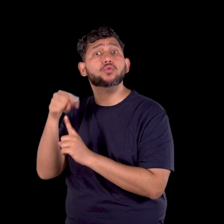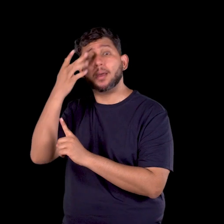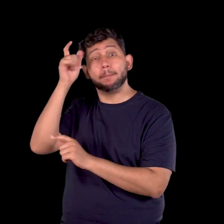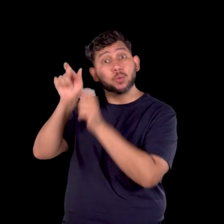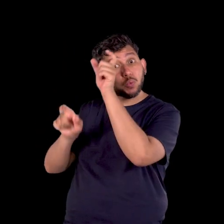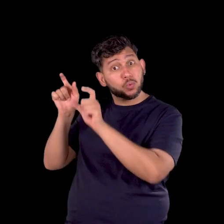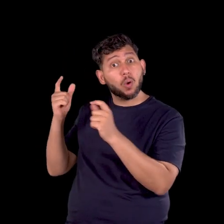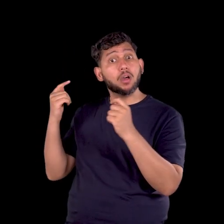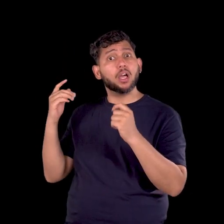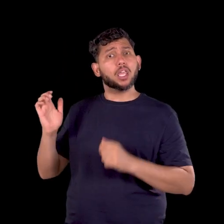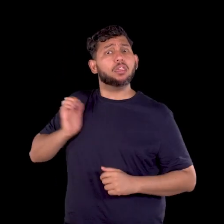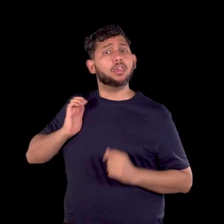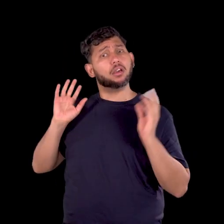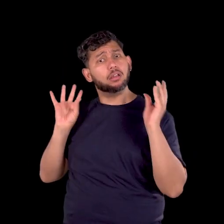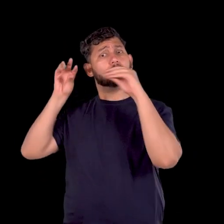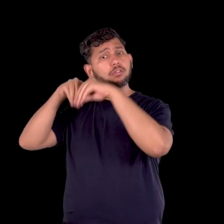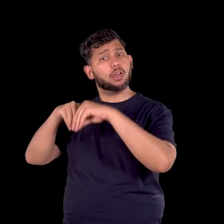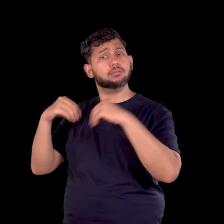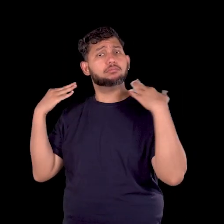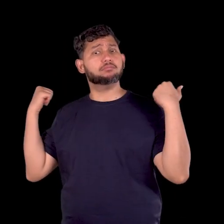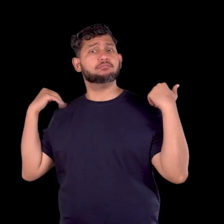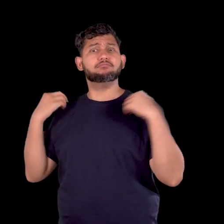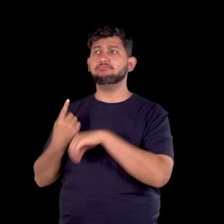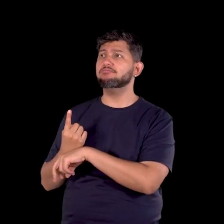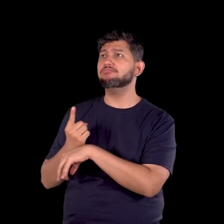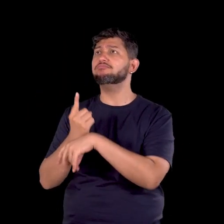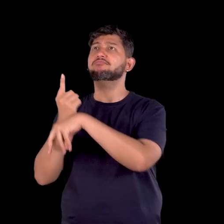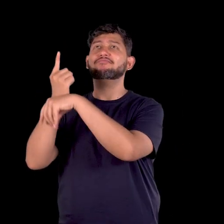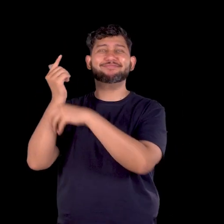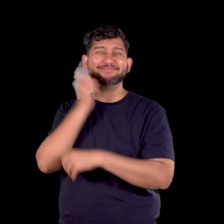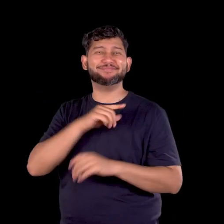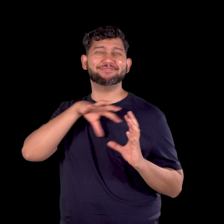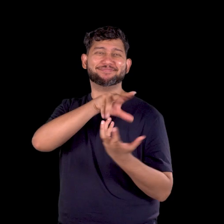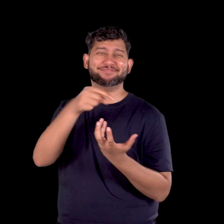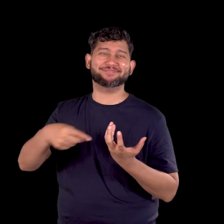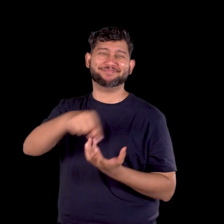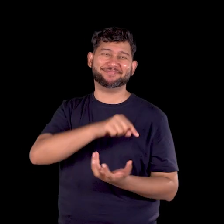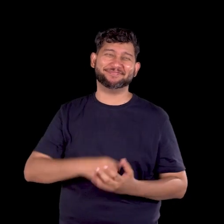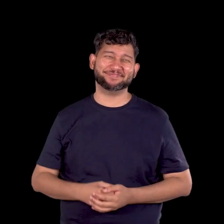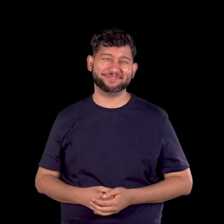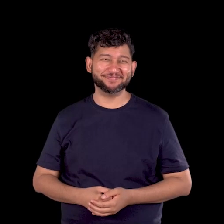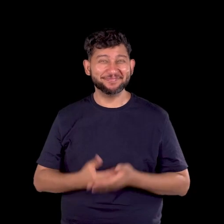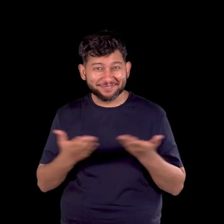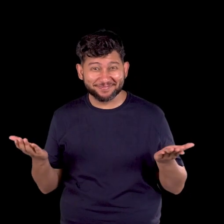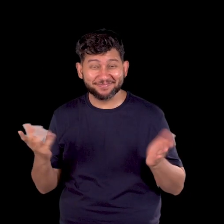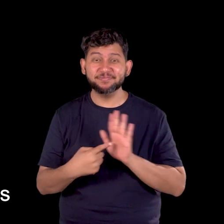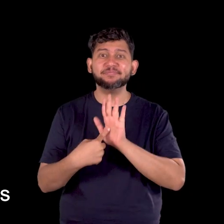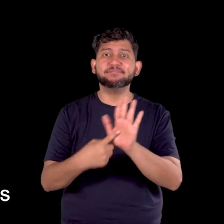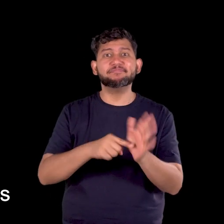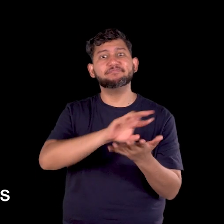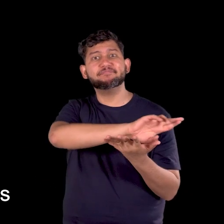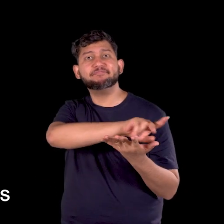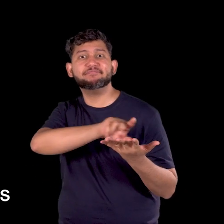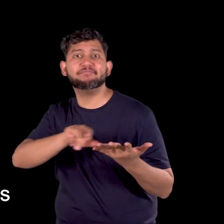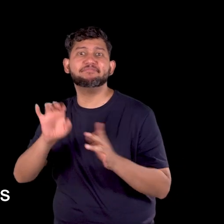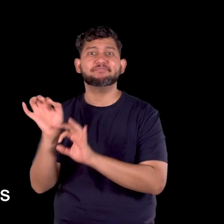companhias privadas, criadas e tendo como público-alvo multimilionários do mundo todo. Todo esse